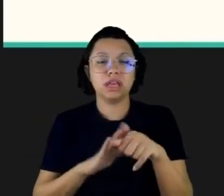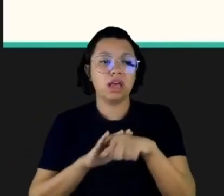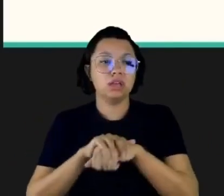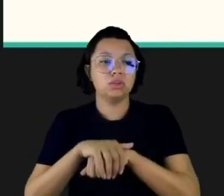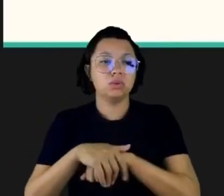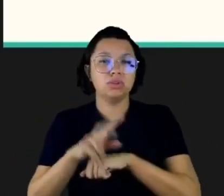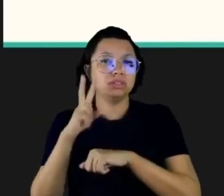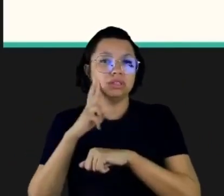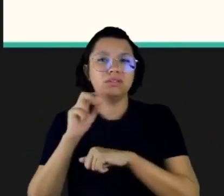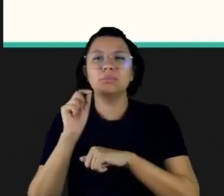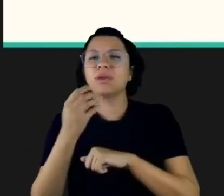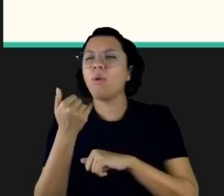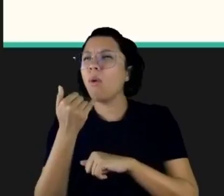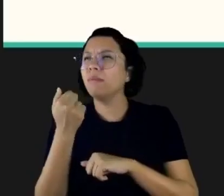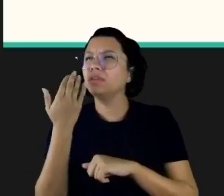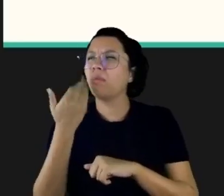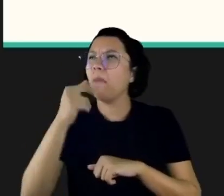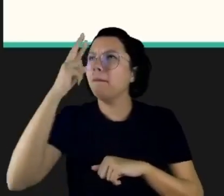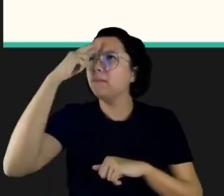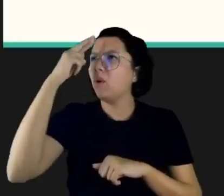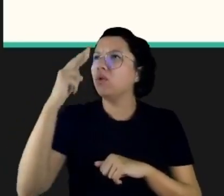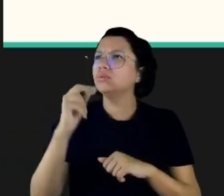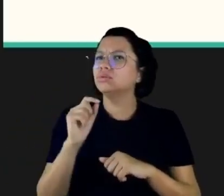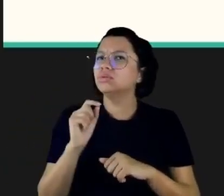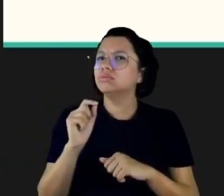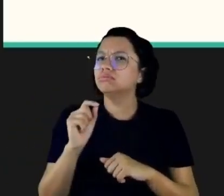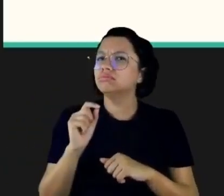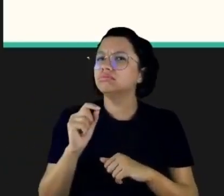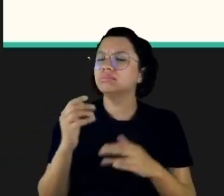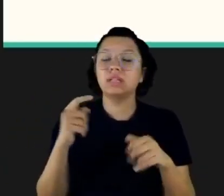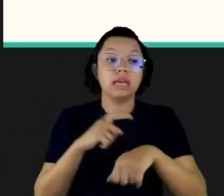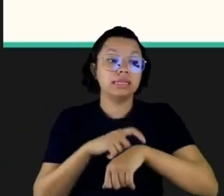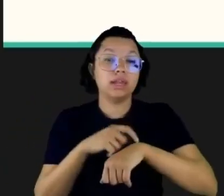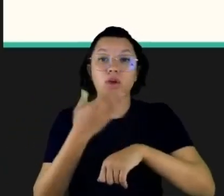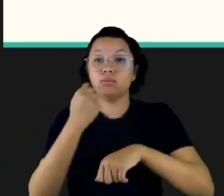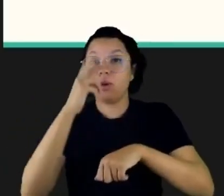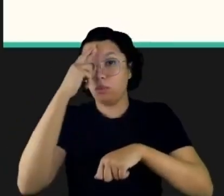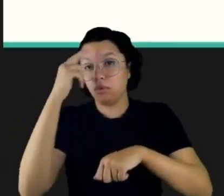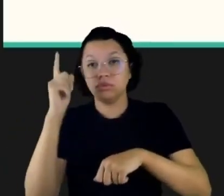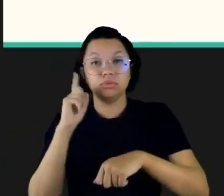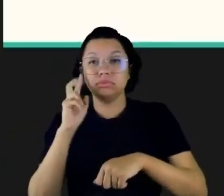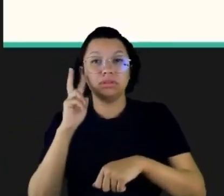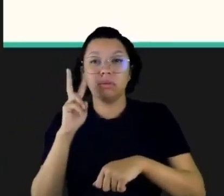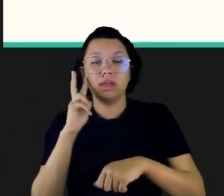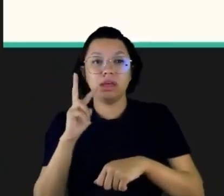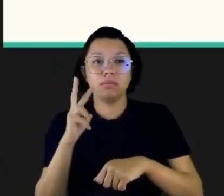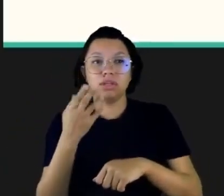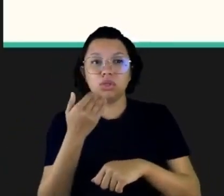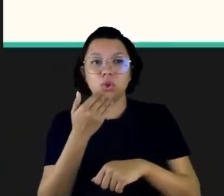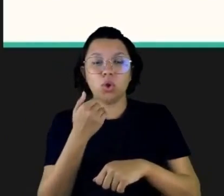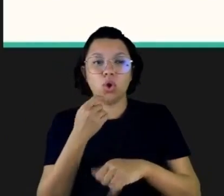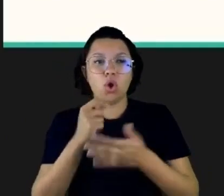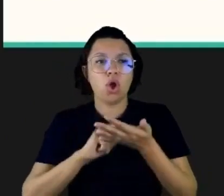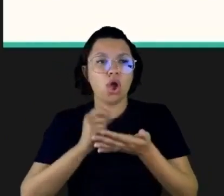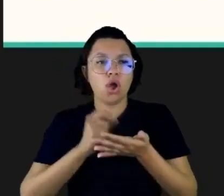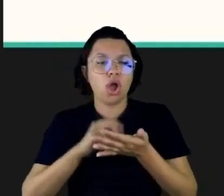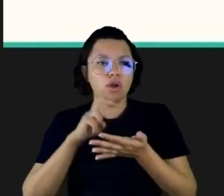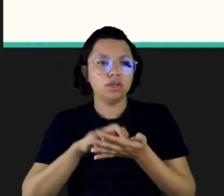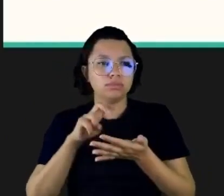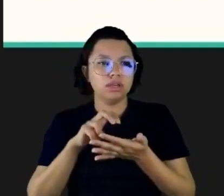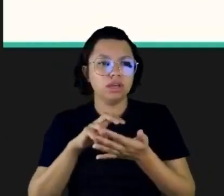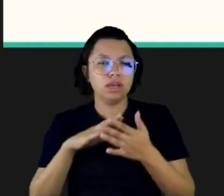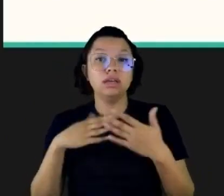almoçou. Na hora do almoço, ele não lembra que ele tomou café de manhã. Então, os eventos que aconteceram na vida